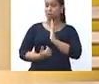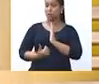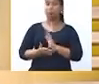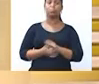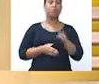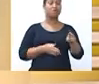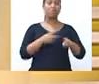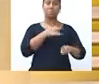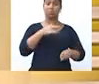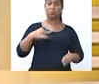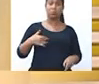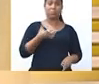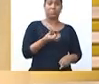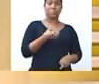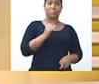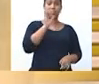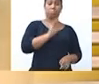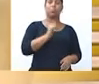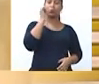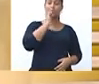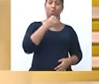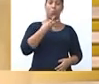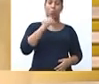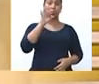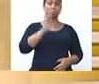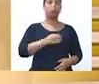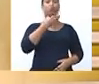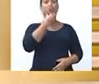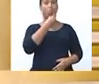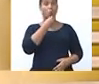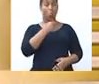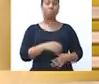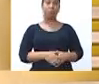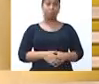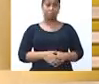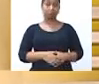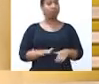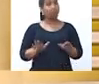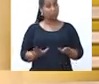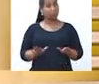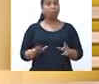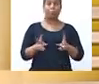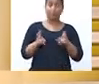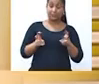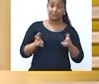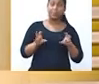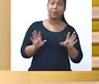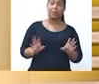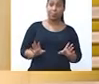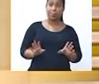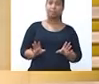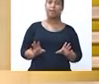saúde, 60% mulheres, 40% homens. Só que, veja,